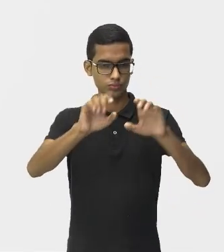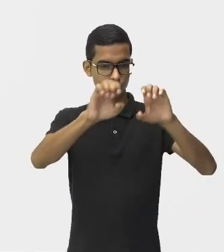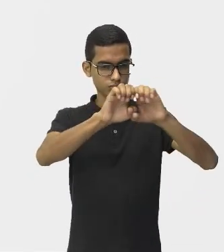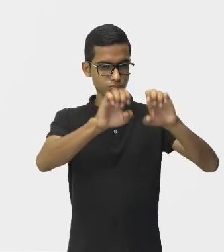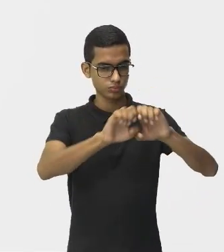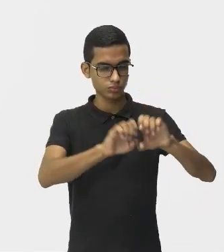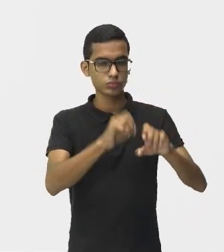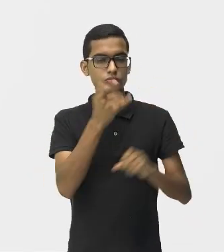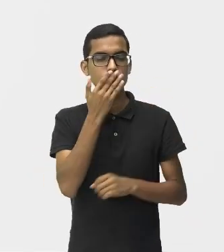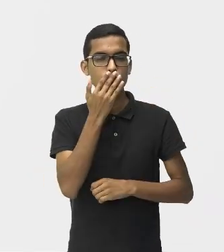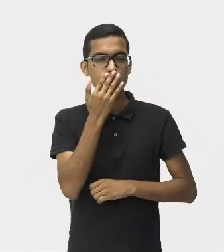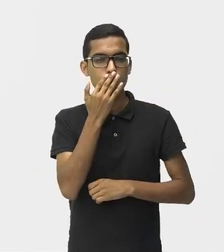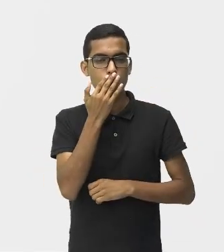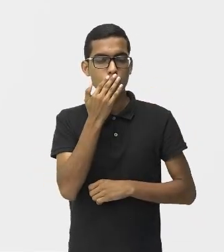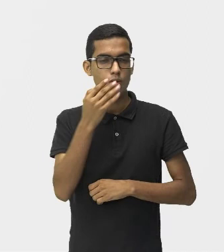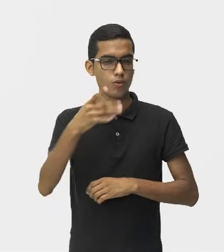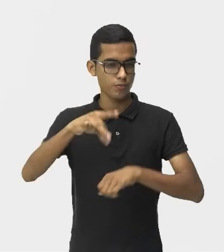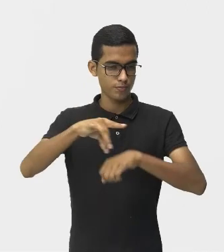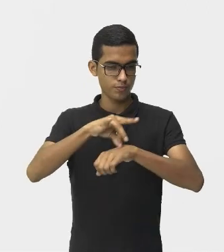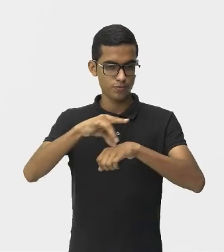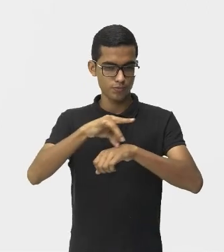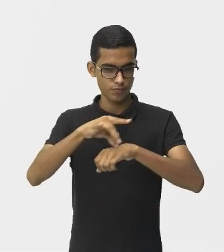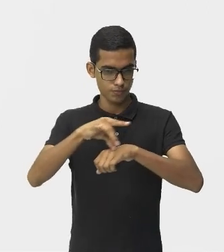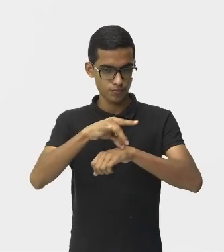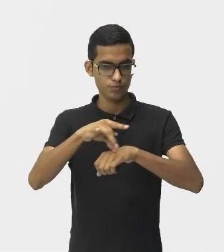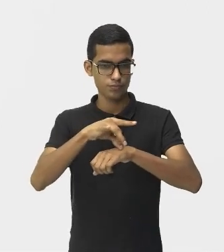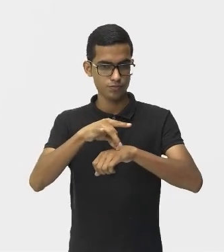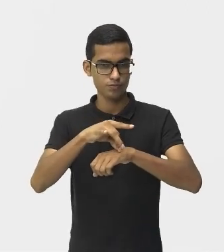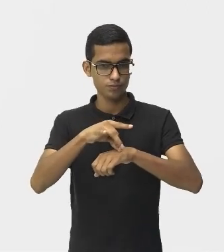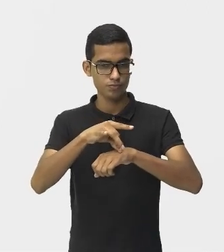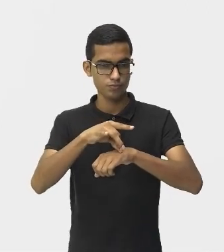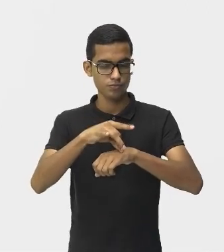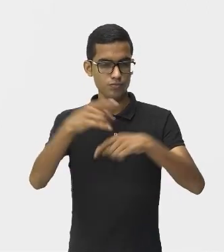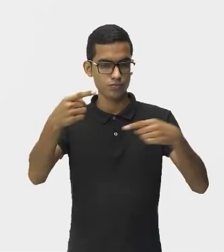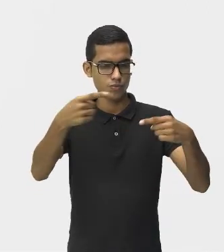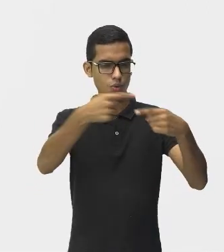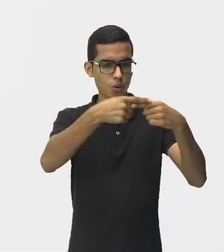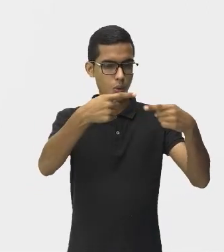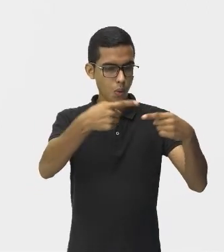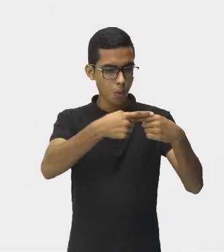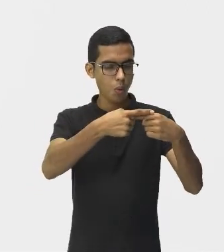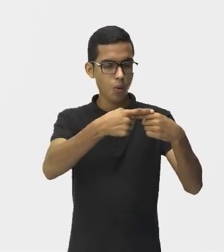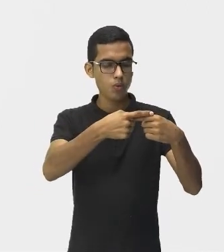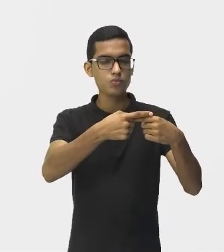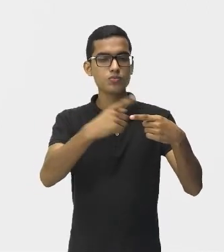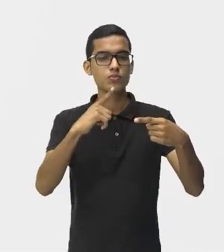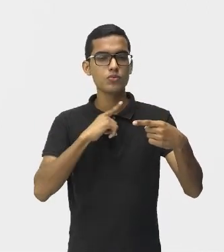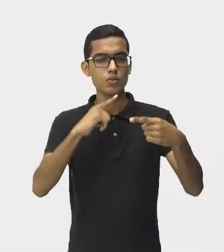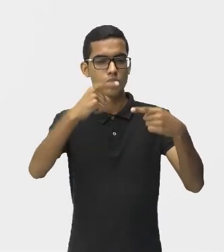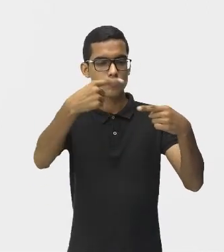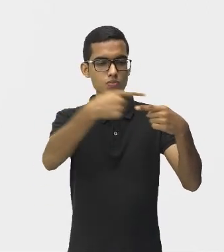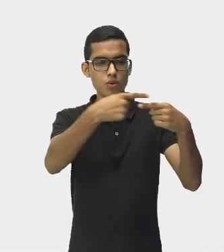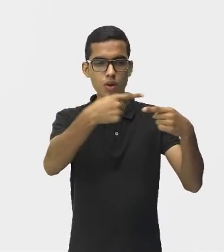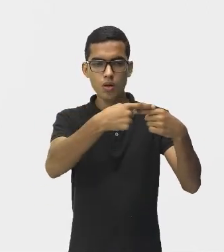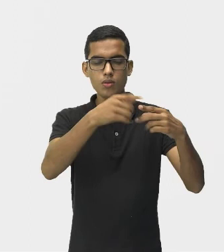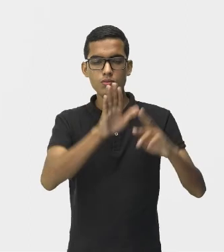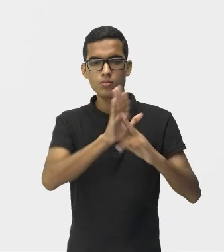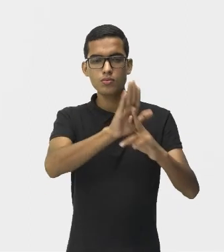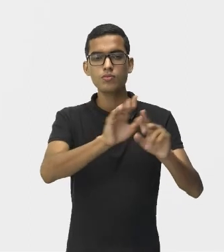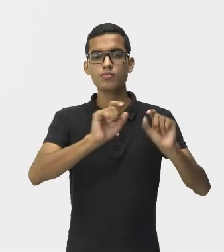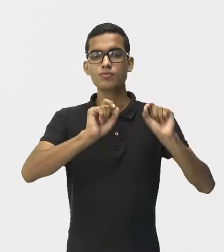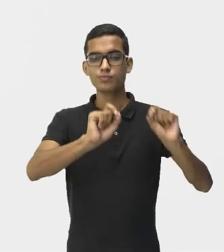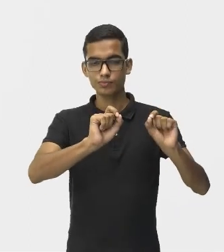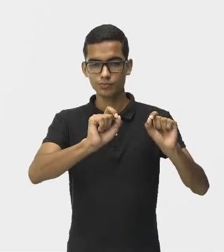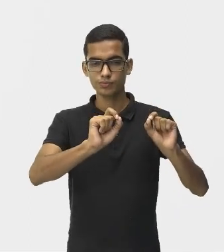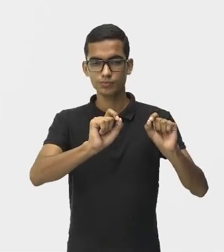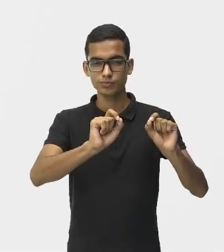estruturas em preto, tá? Que são os cromossomos homólogos entre si, ou seja, são os pares de cromossomos que representam aqui,